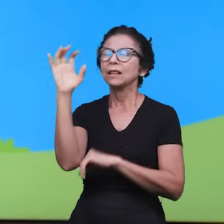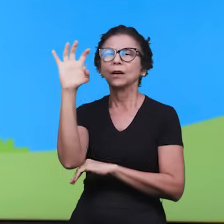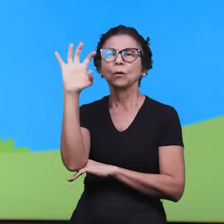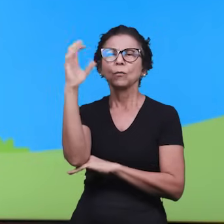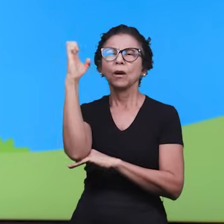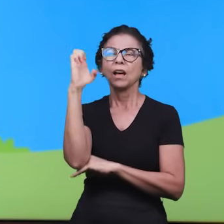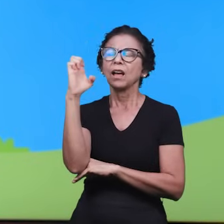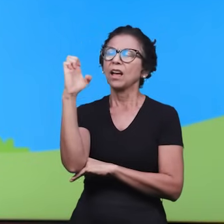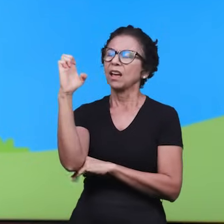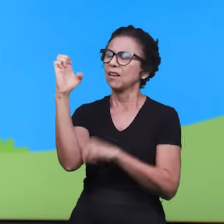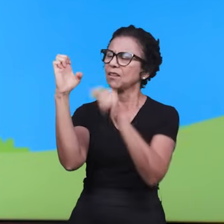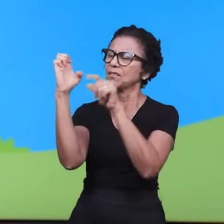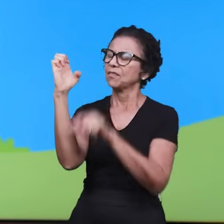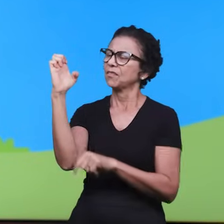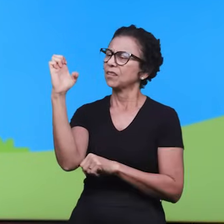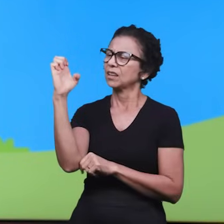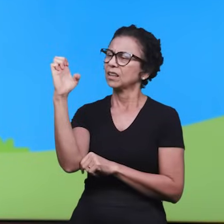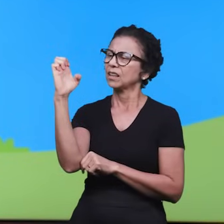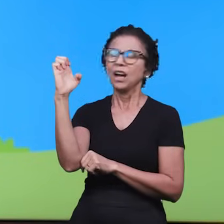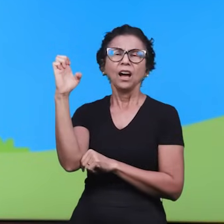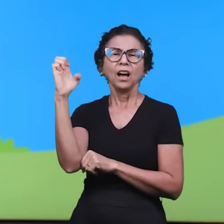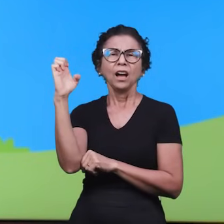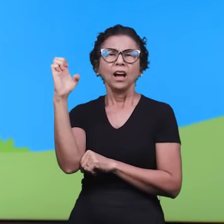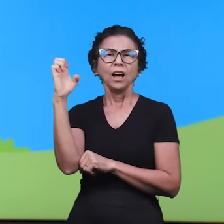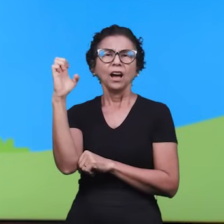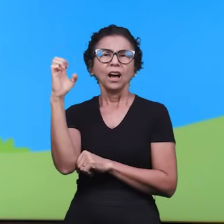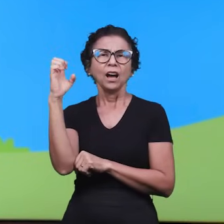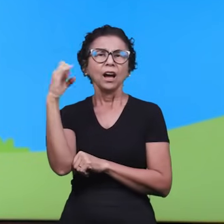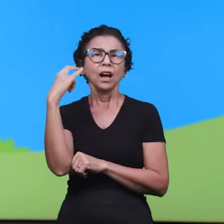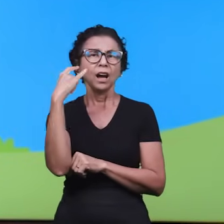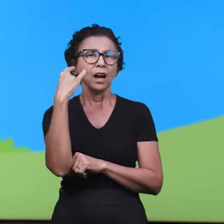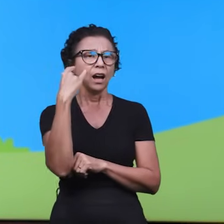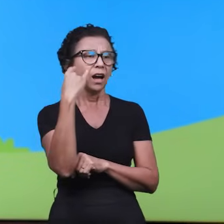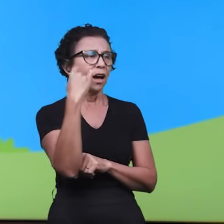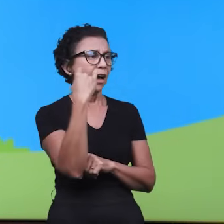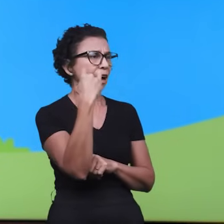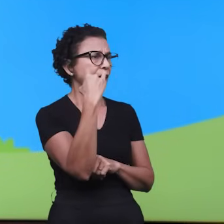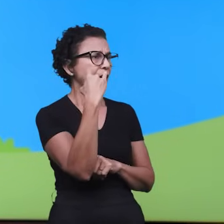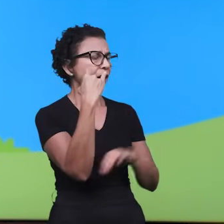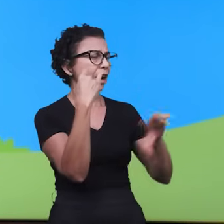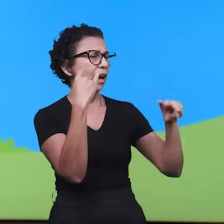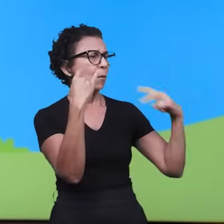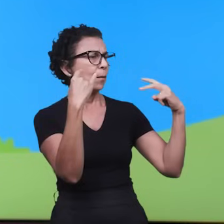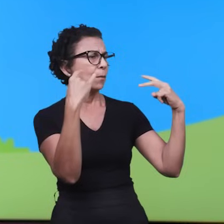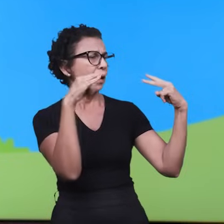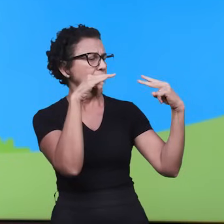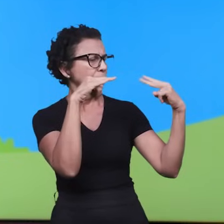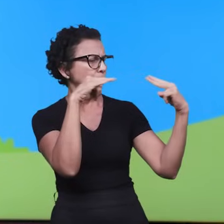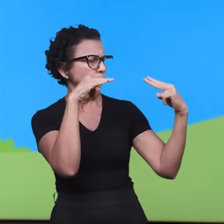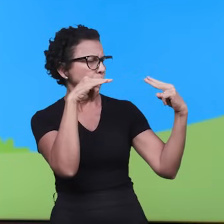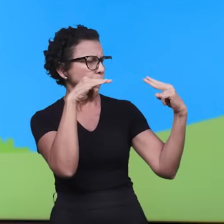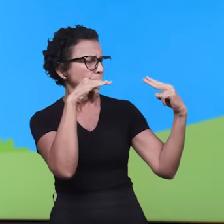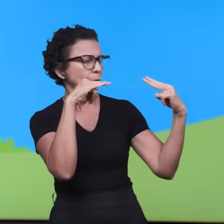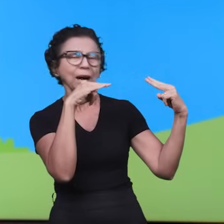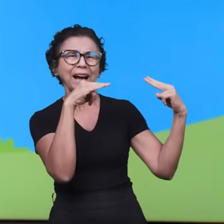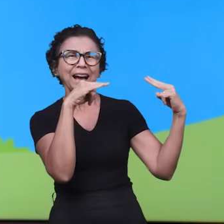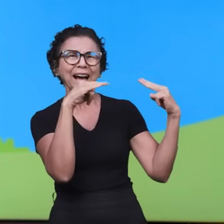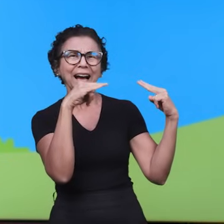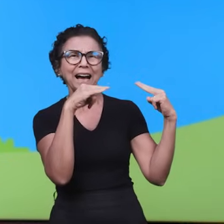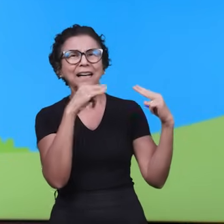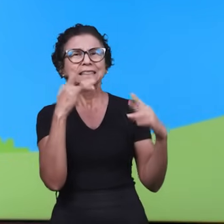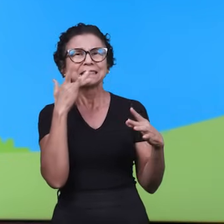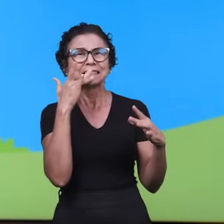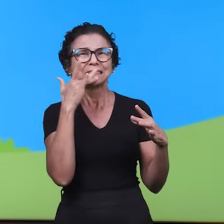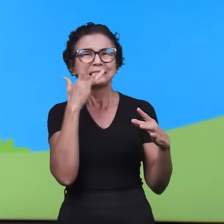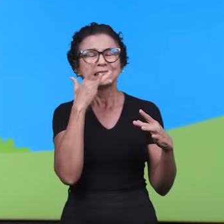aquela conversa, até parecia um bom conselho, uma boa ideia, olhou para o fruto, achou